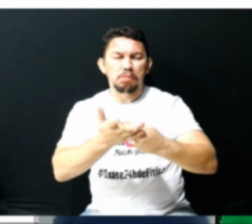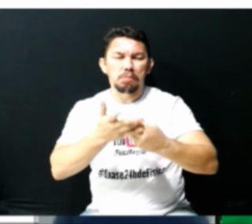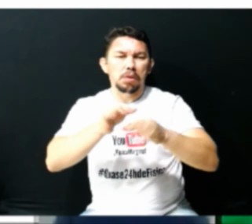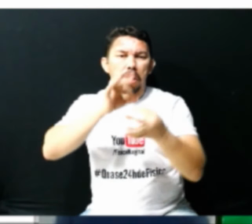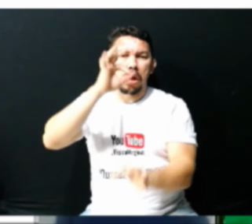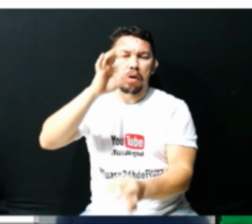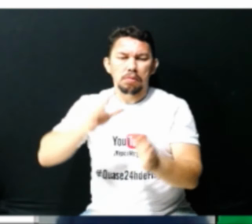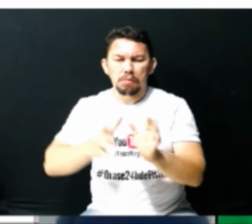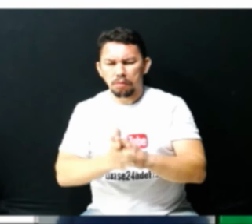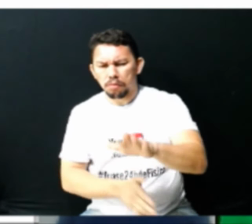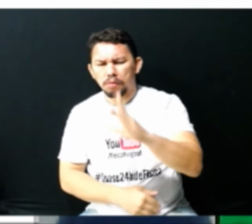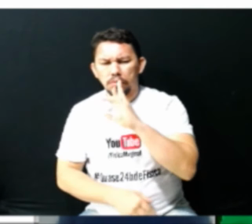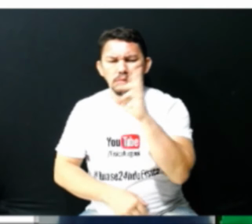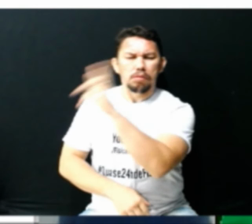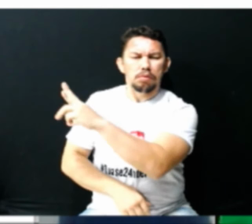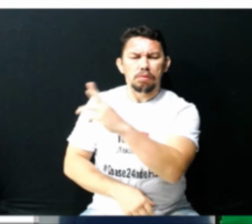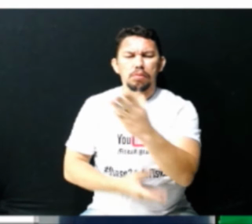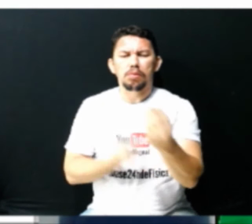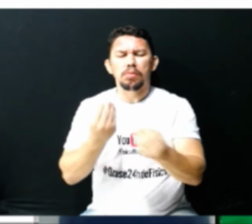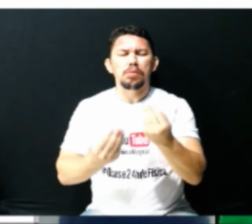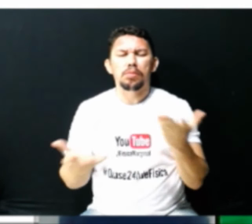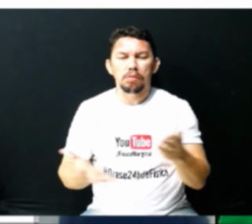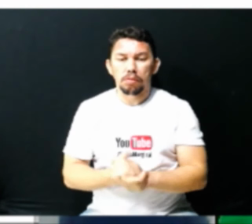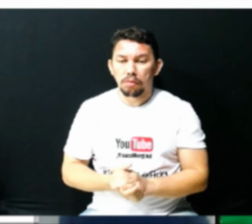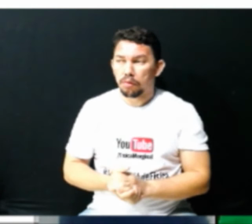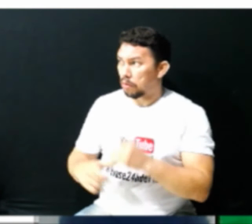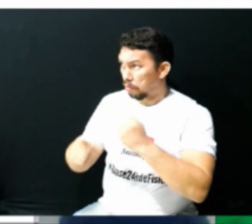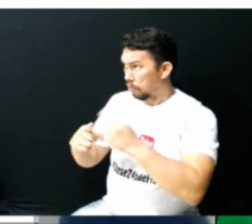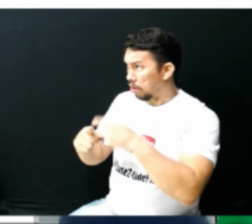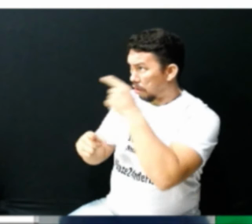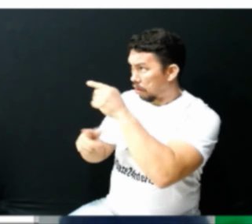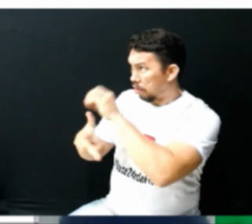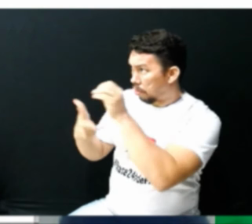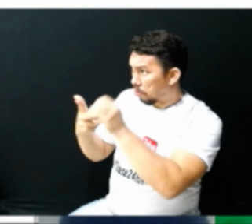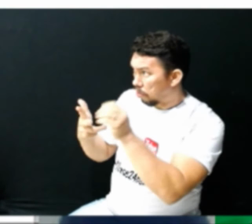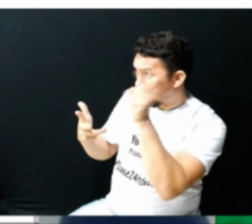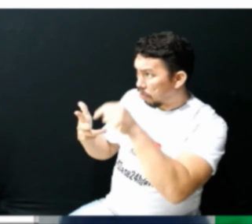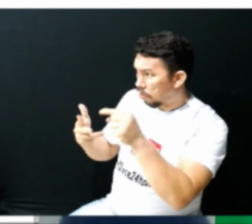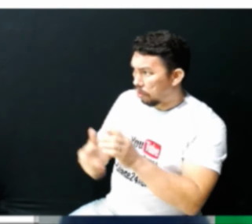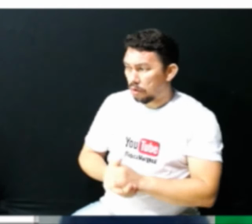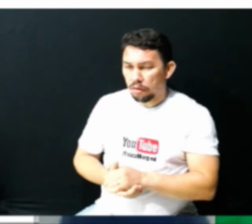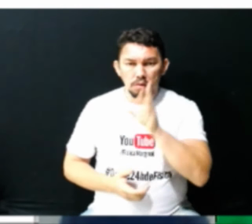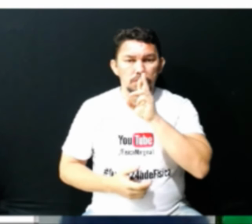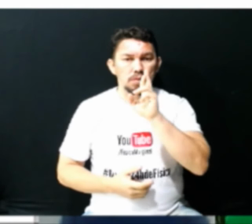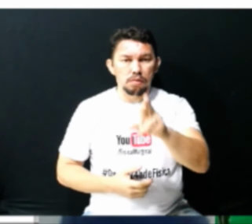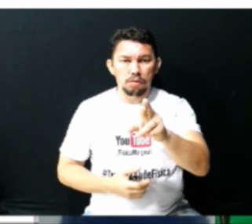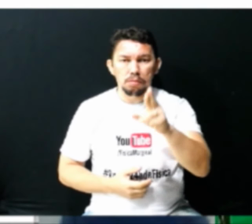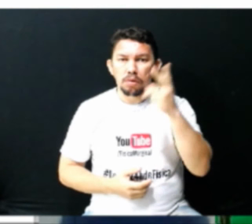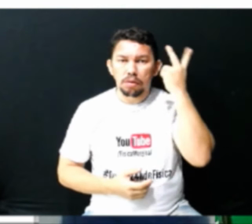mas como que você resolveu? Ela disse, não, é porque não é do Enem? Eu falei, o que é que tem isso? Ela disse, é porque a resposta é mais popular.